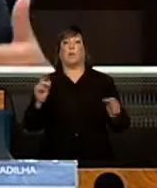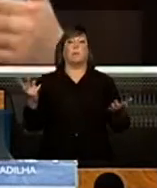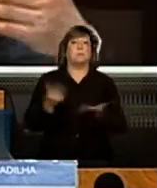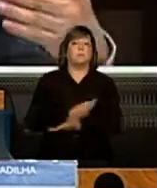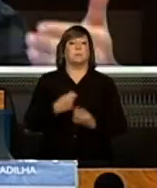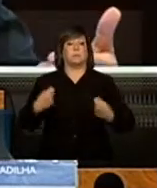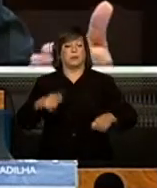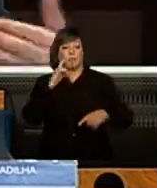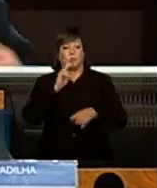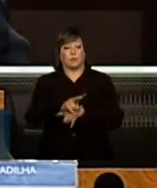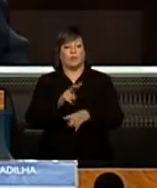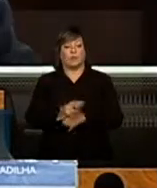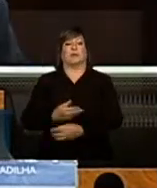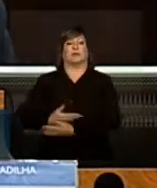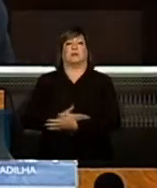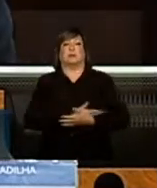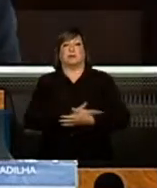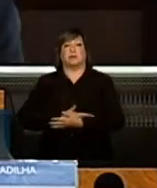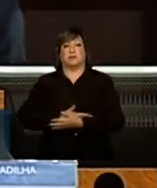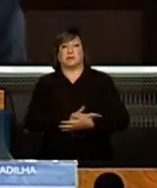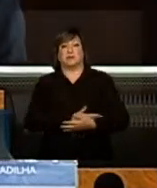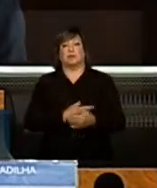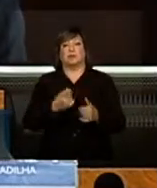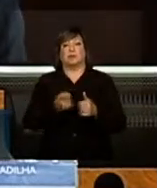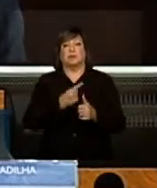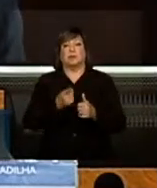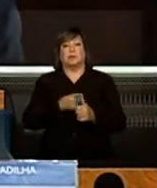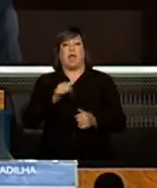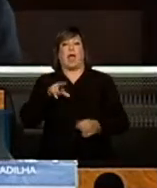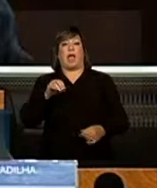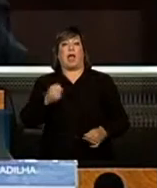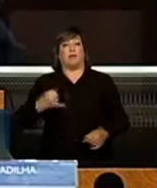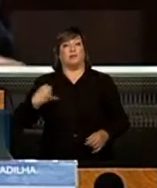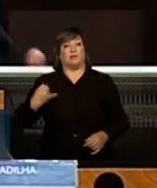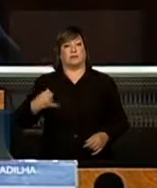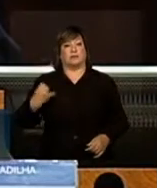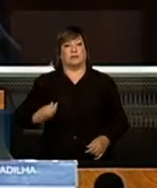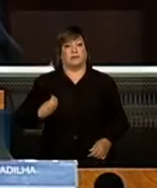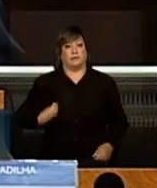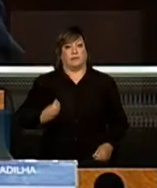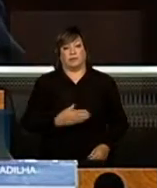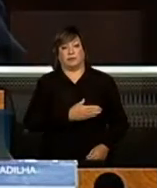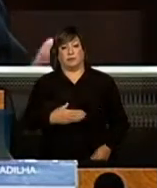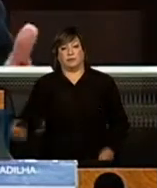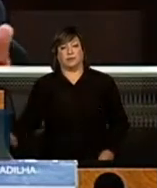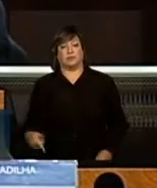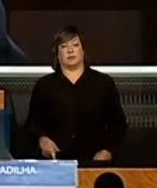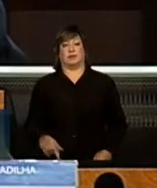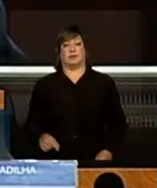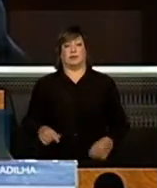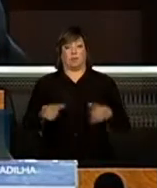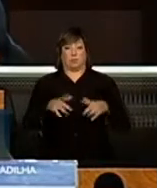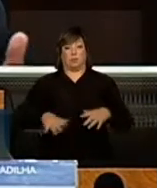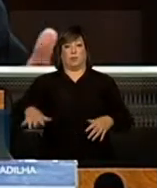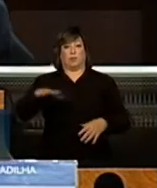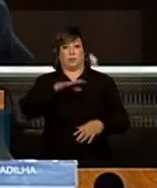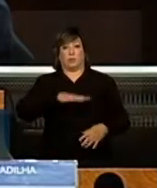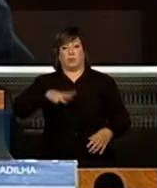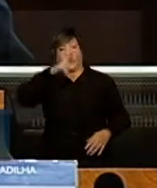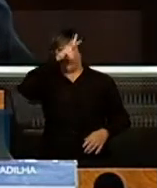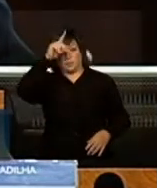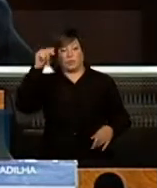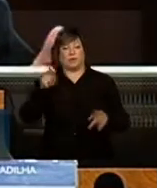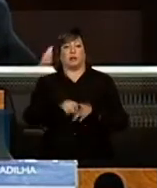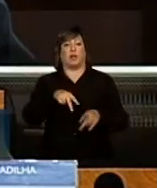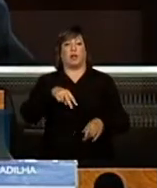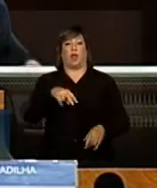necessário, acompanhamento da criança nos primeiros anos do seu desenvolvimento. Já em 2011, a região amazônica brasileira e a região